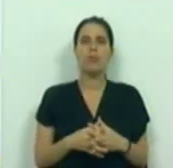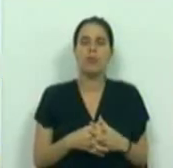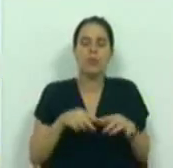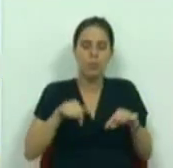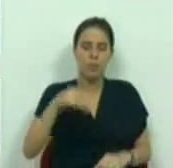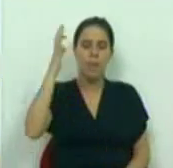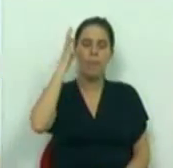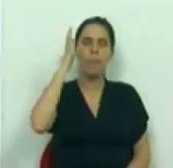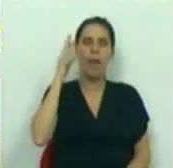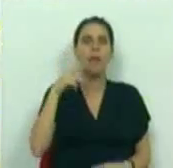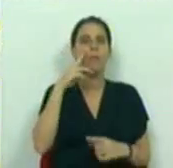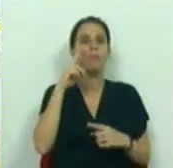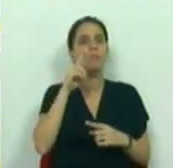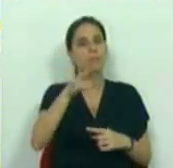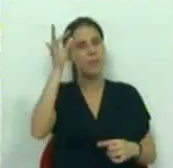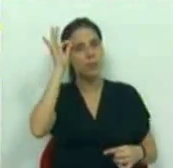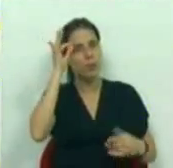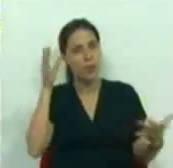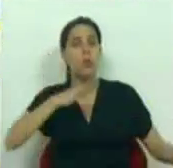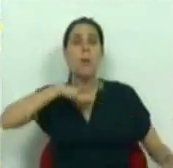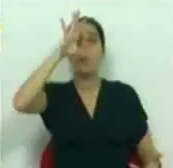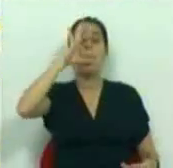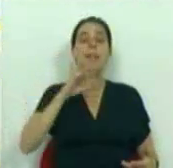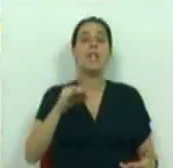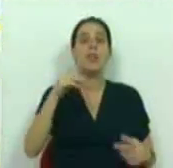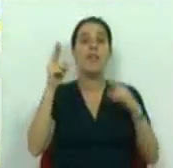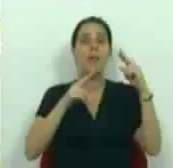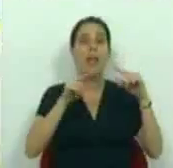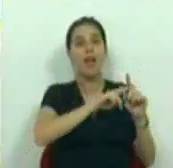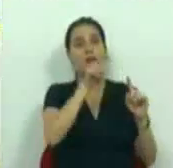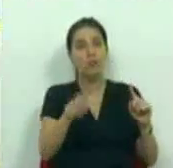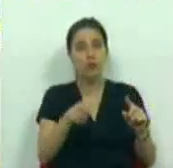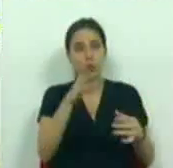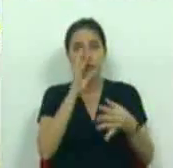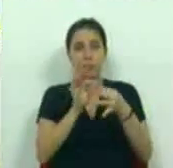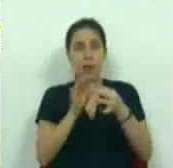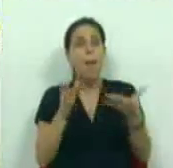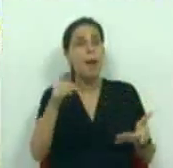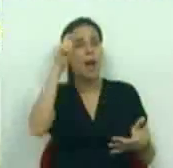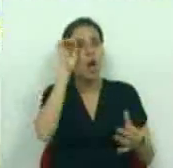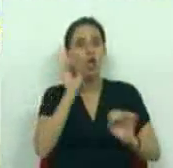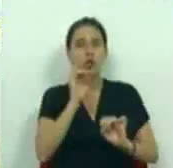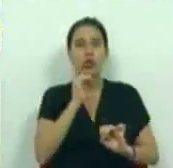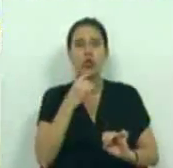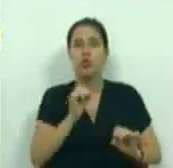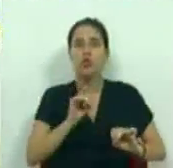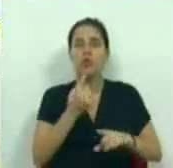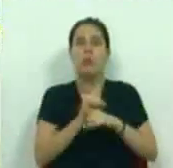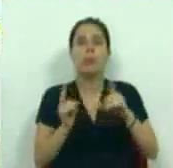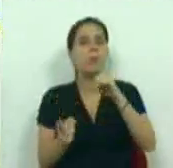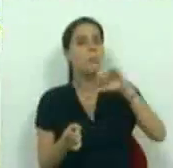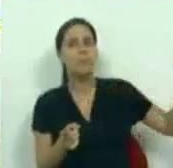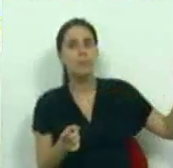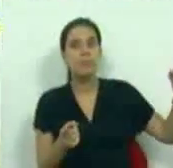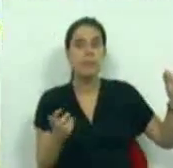Tivemos esta tarde uma visita de cortesia do Sr. Ministro das Finanças, mas que não teve sequer a cortesia de dizer porque teria de se